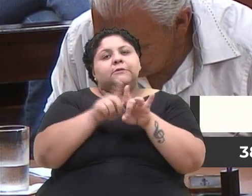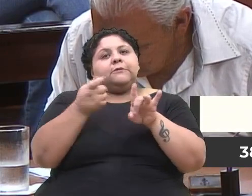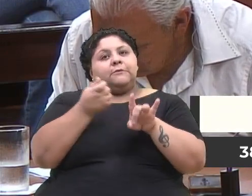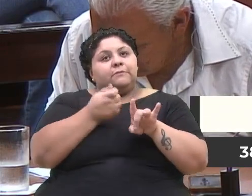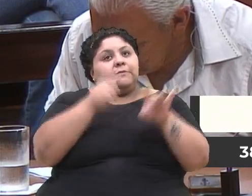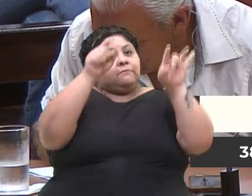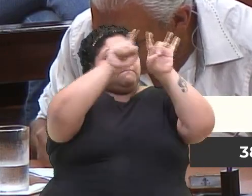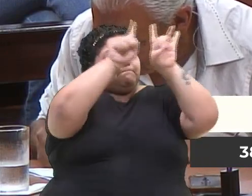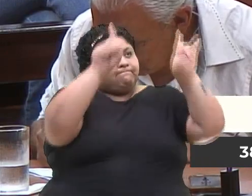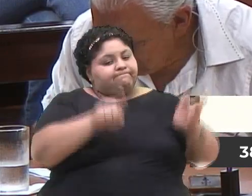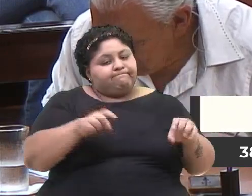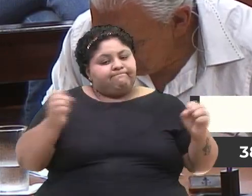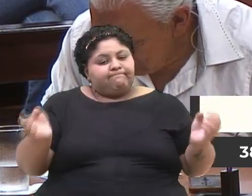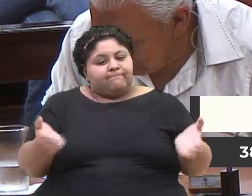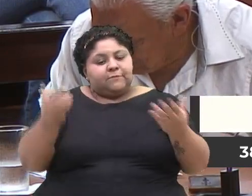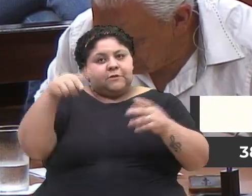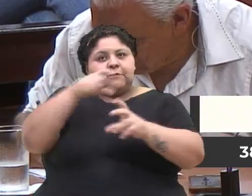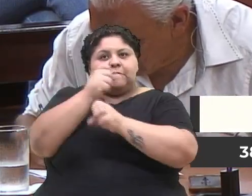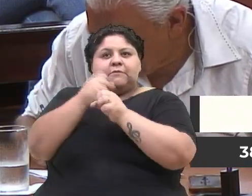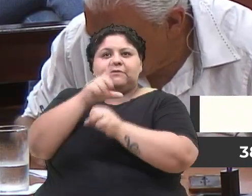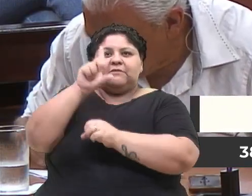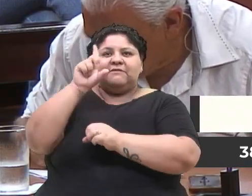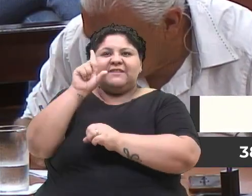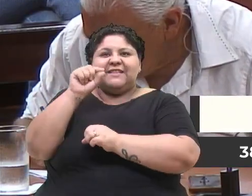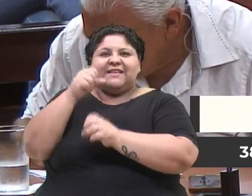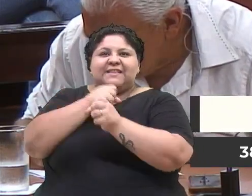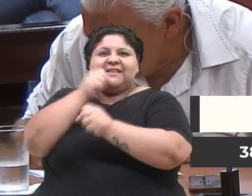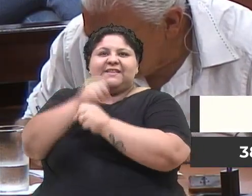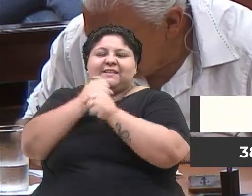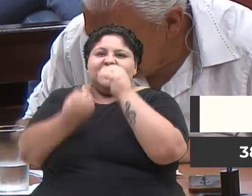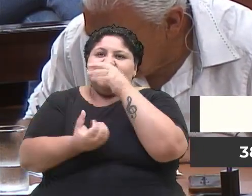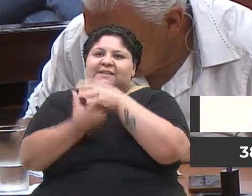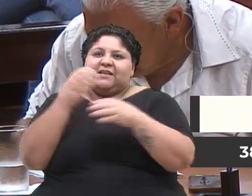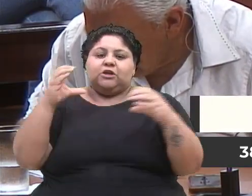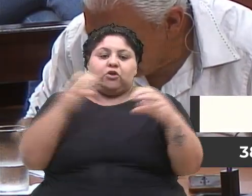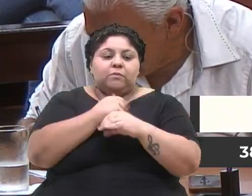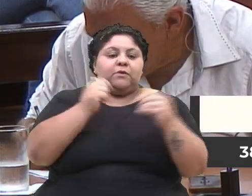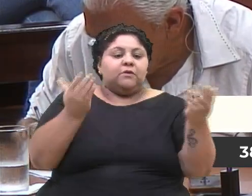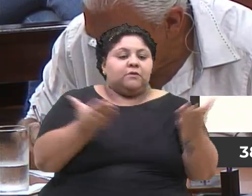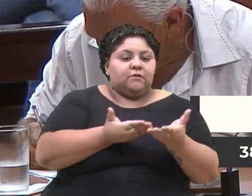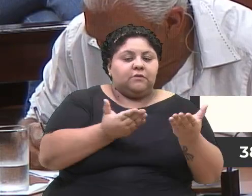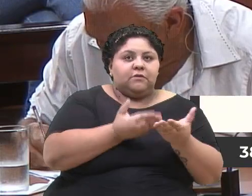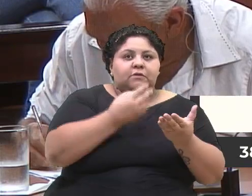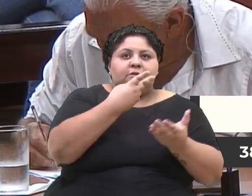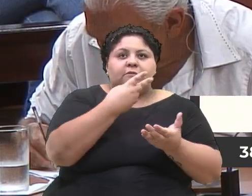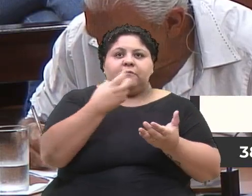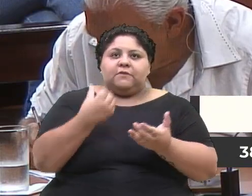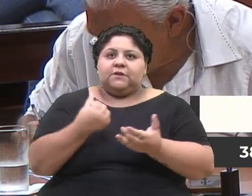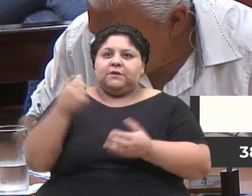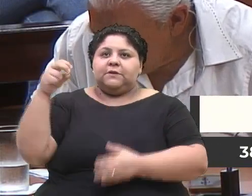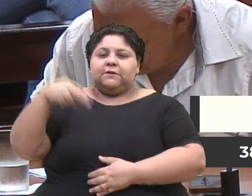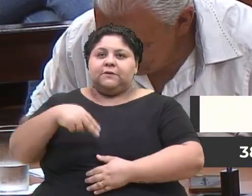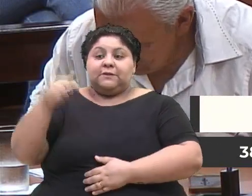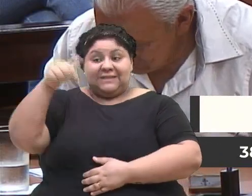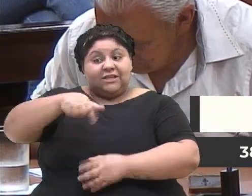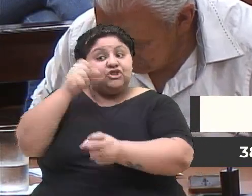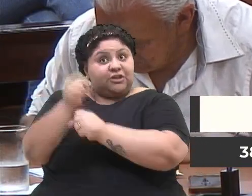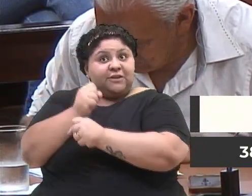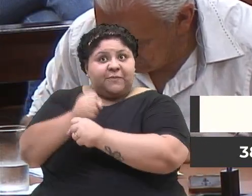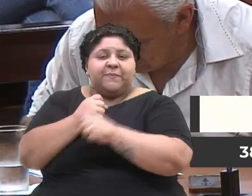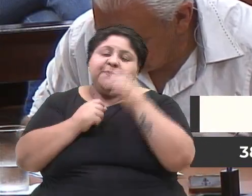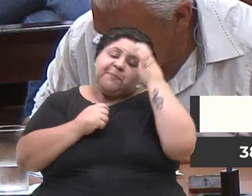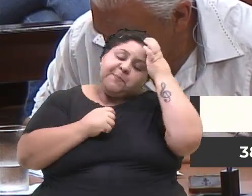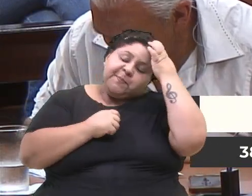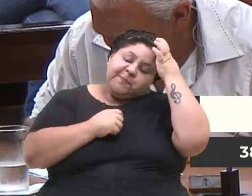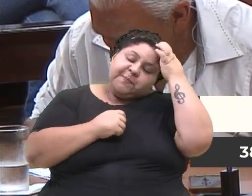colaboradores, comemoram neste ano 10 anos de fundação, completados agora recentemente, dia 26 de novembro deste ano. A